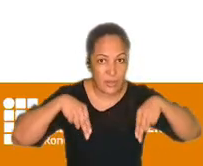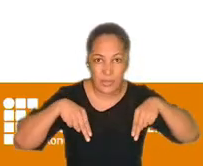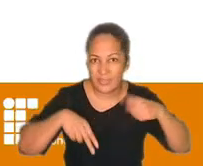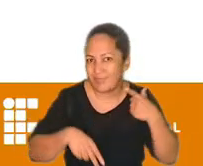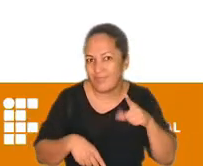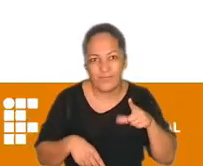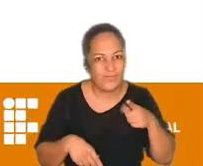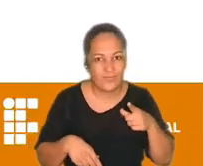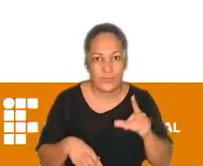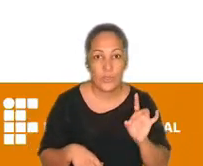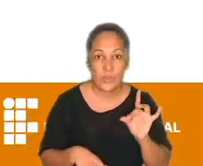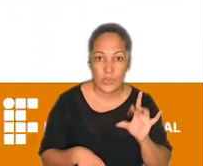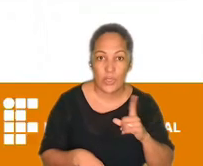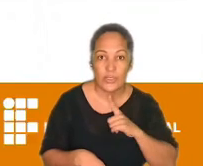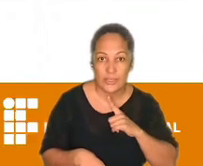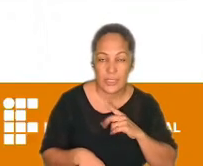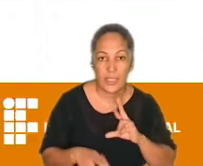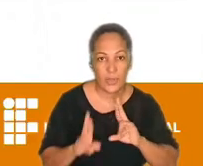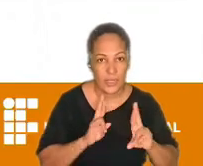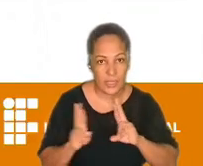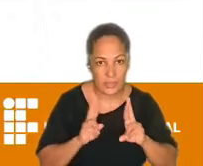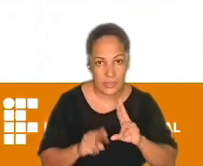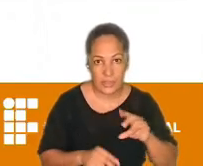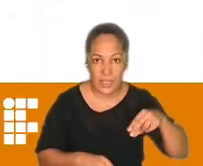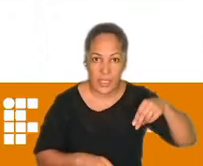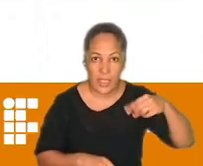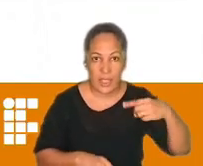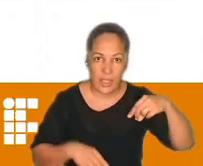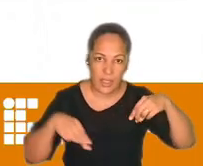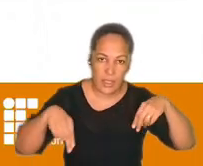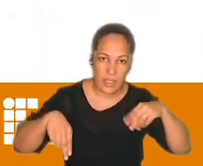Só existe o relacionamento N para 1 no modelo lógico e no modelo